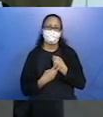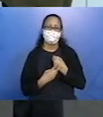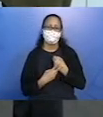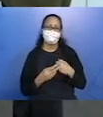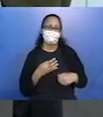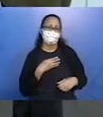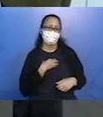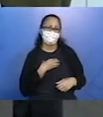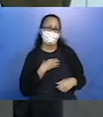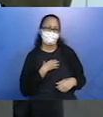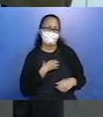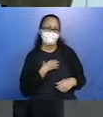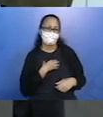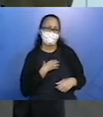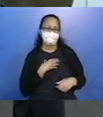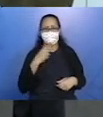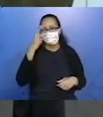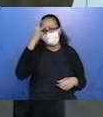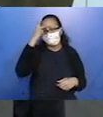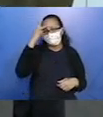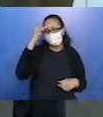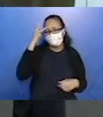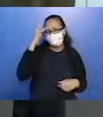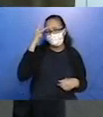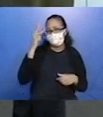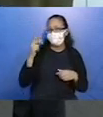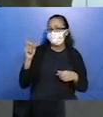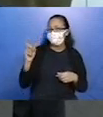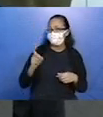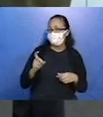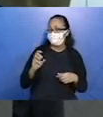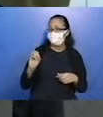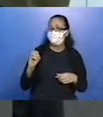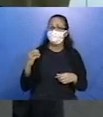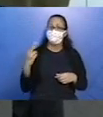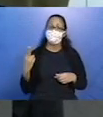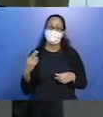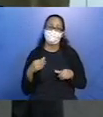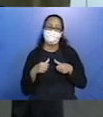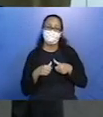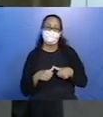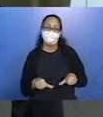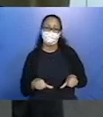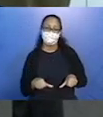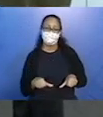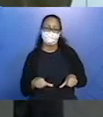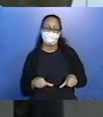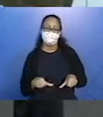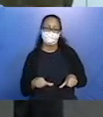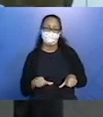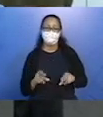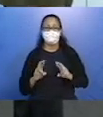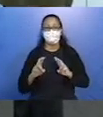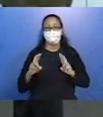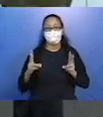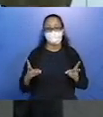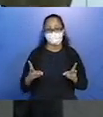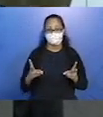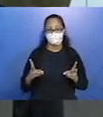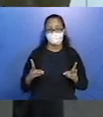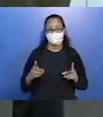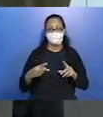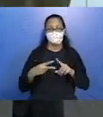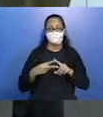algo é ou está. Essa é a diferença entre o verbo de ação e o verbo